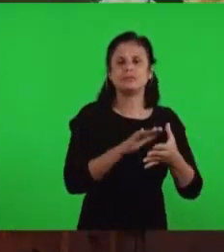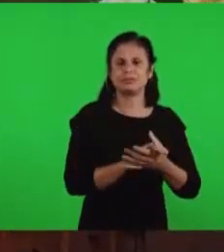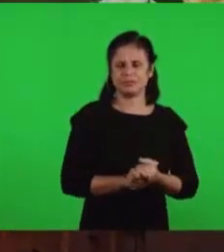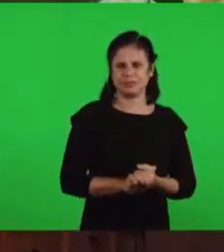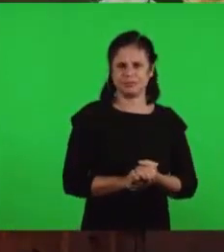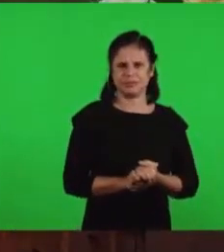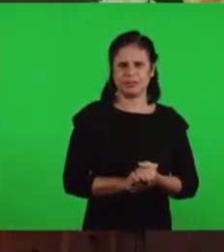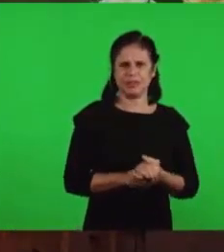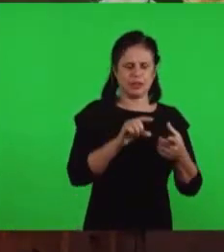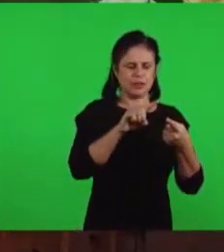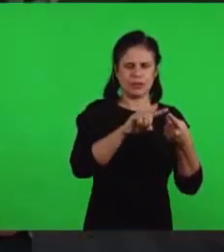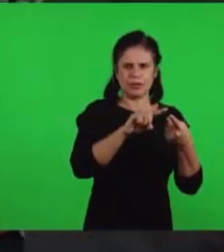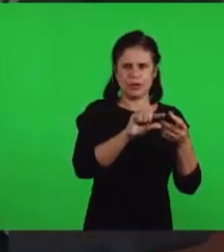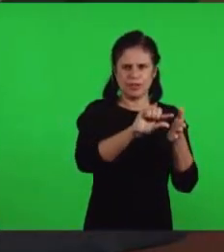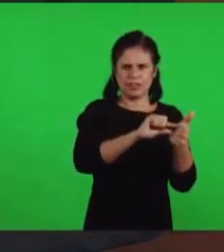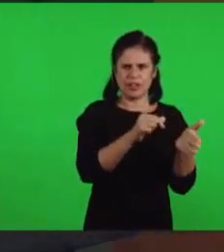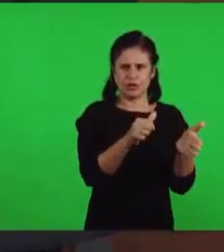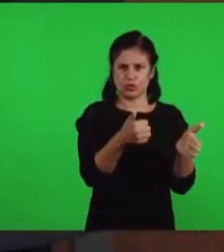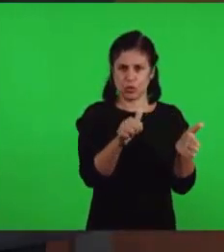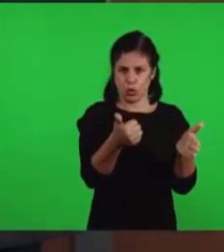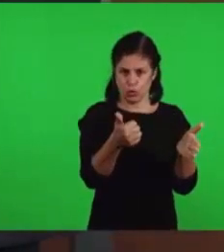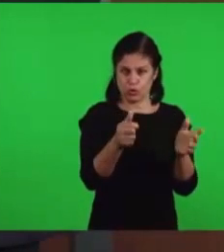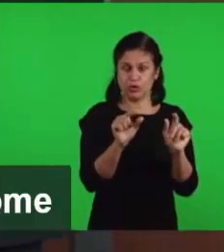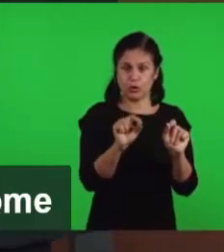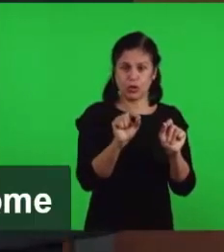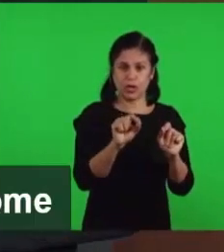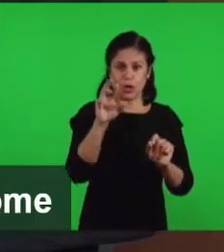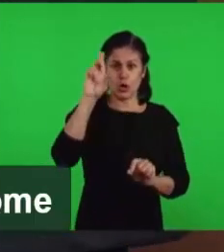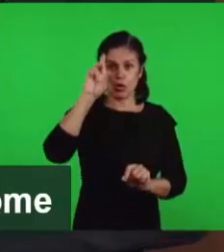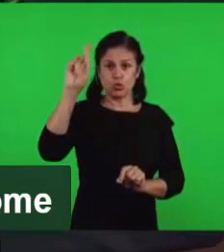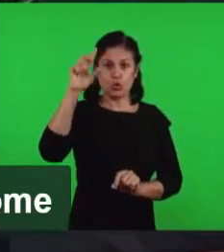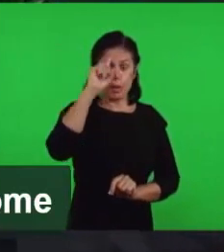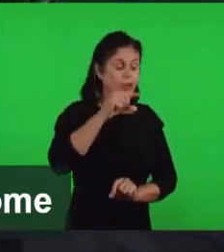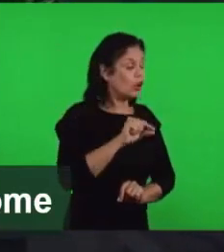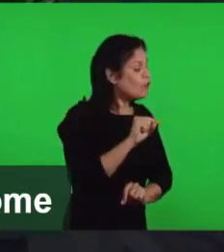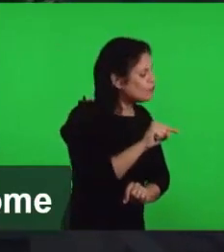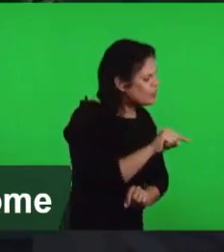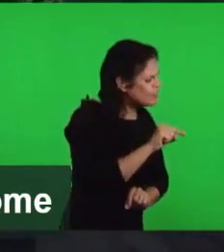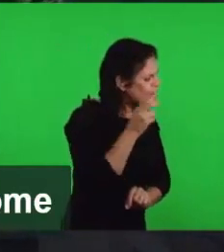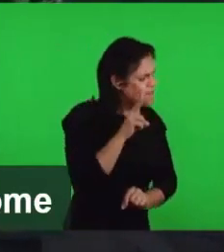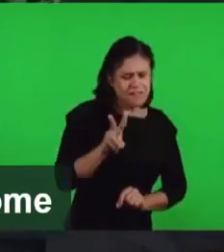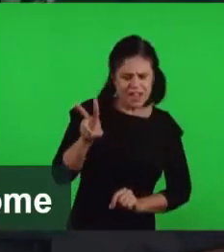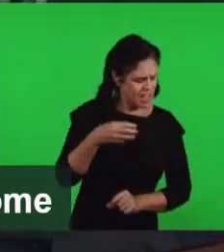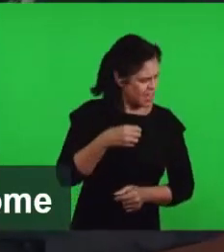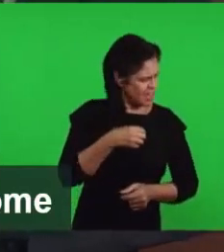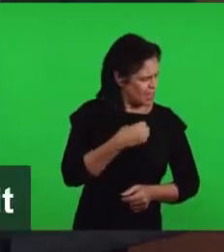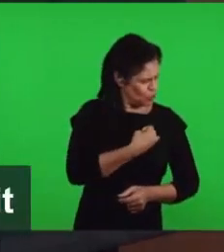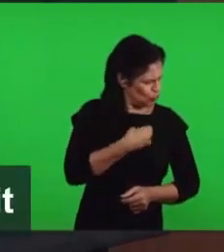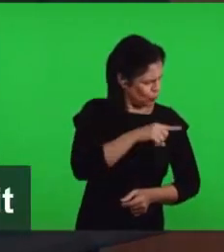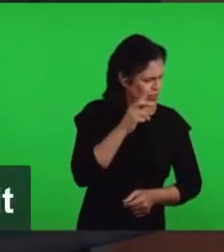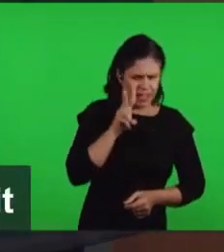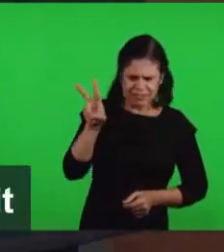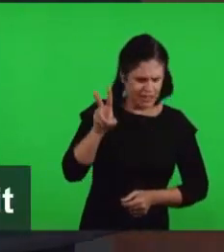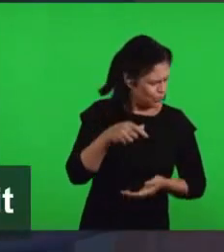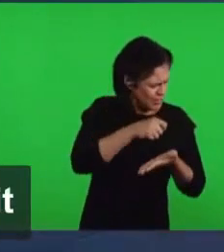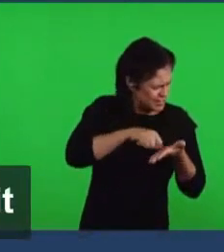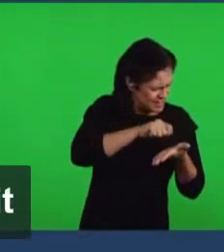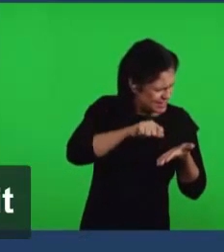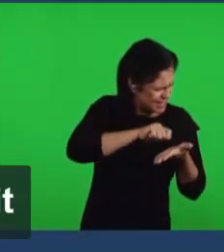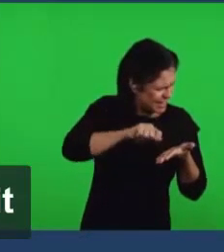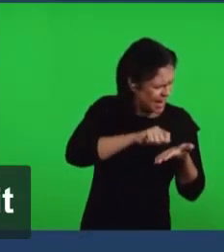escrevesse o que estava vendo e notificasse a sete igrejas que estão na Ásia Então veio o Versículo 11